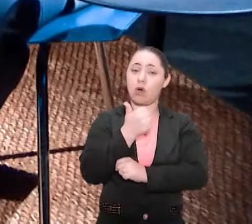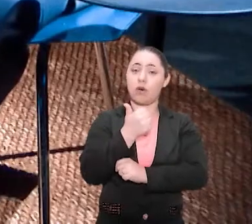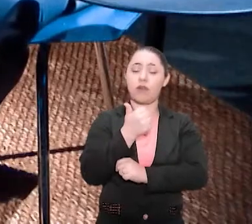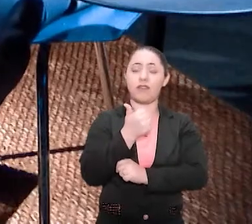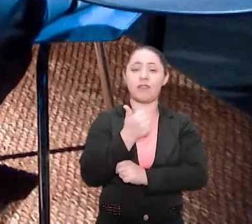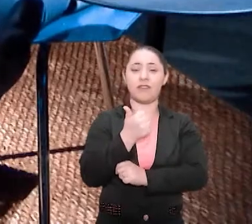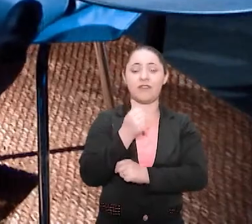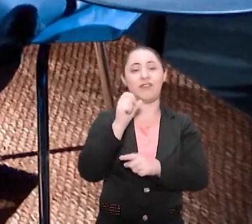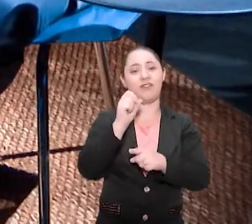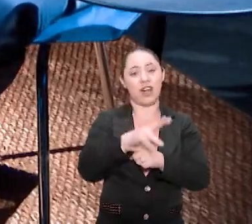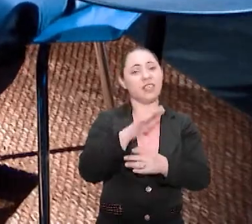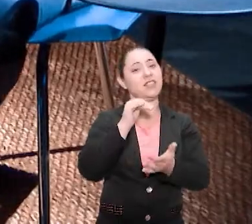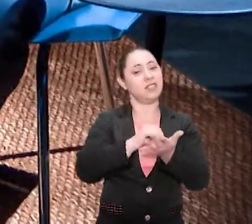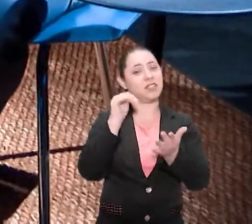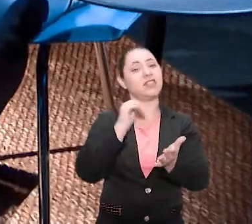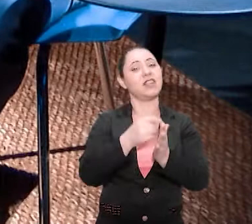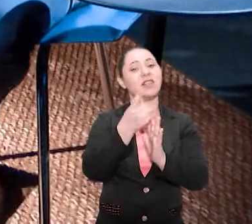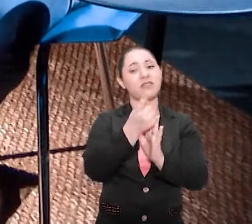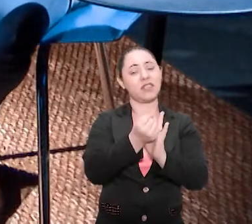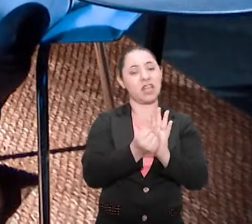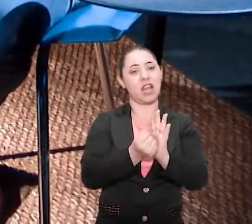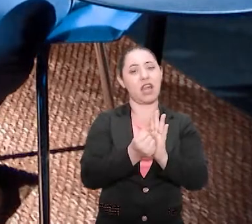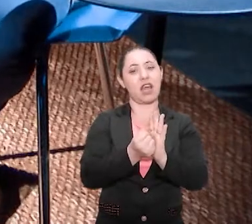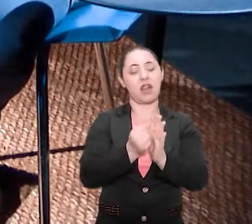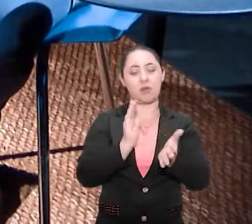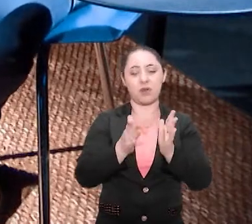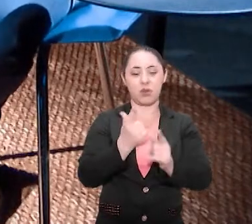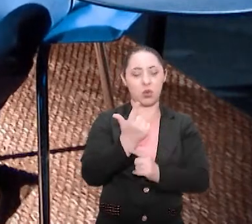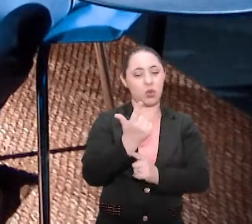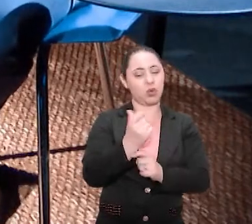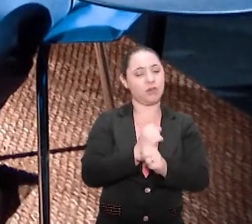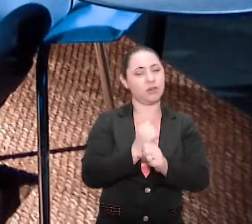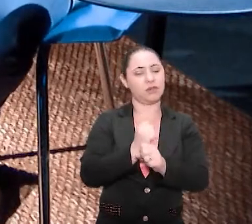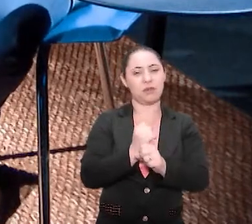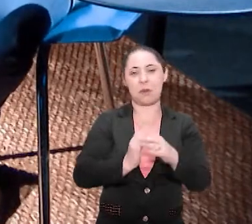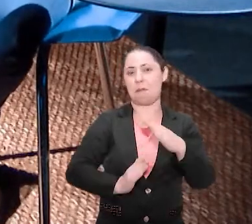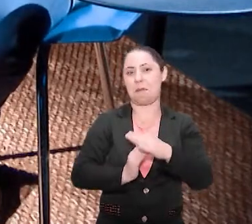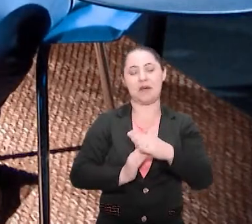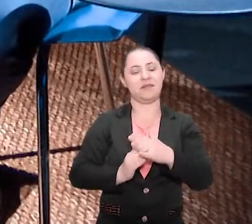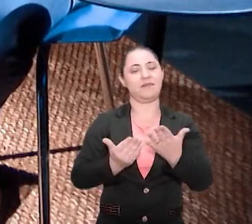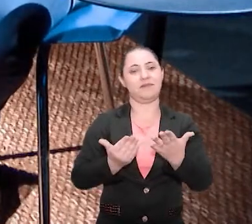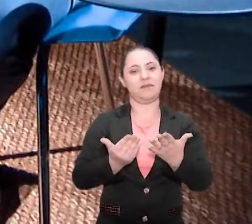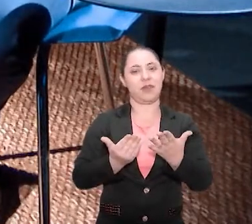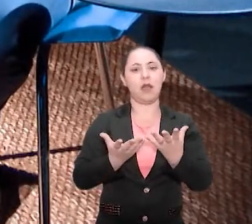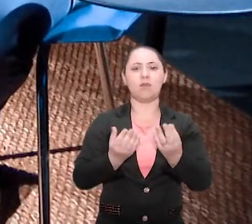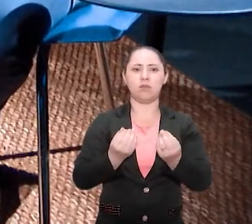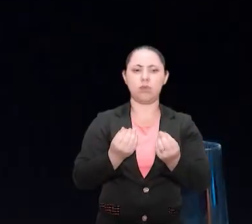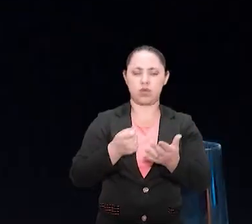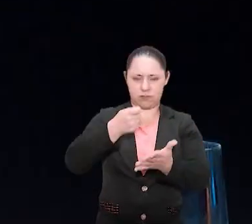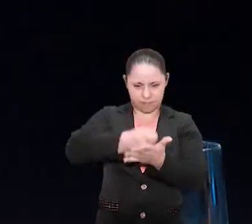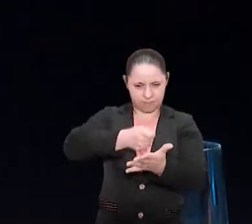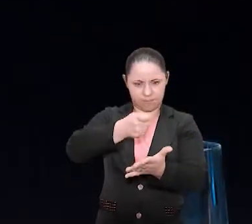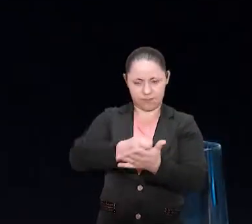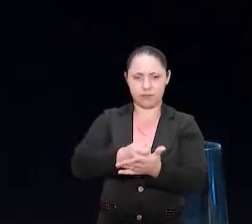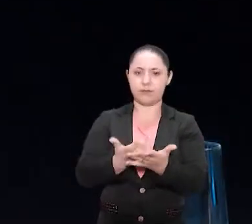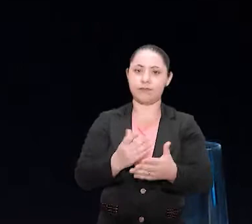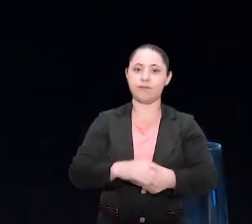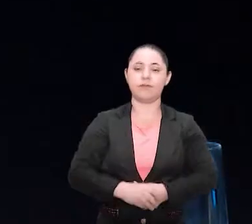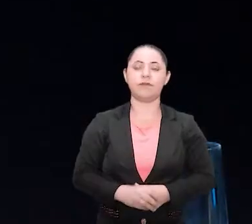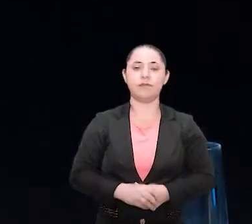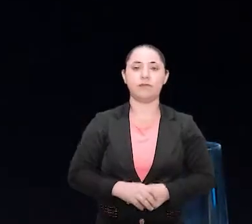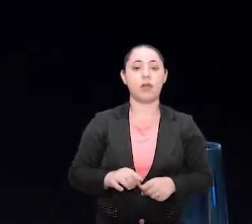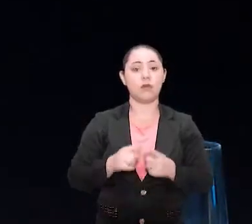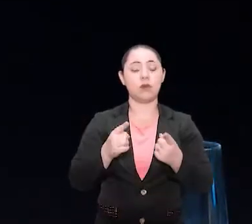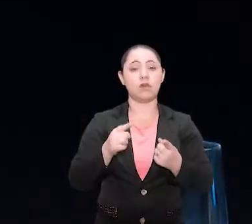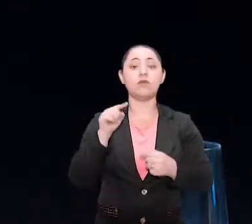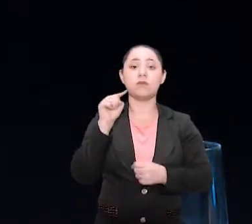Porque secretário de Finanças não dura 1 ano, 2 anos, é muita pressão, né? É muita pressão. E quando você, pena